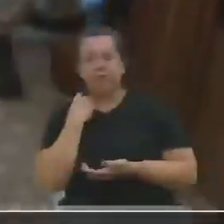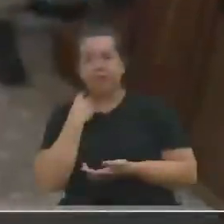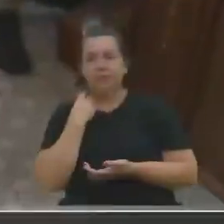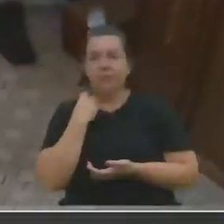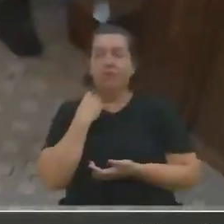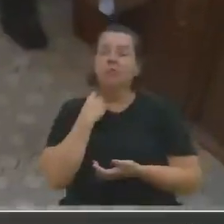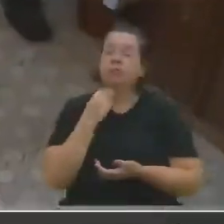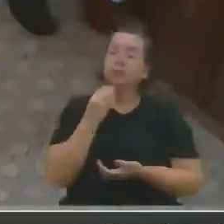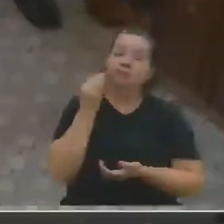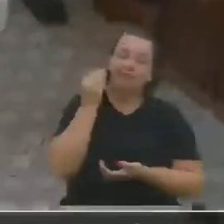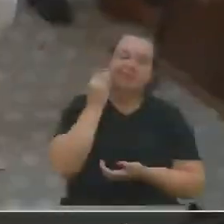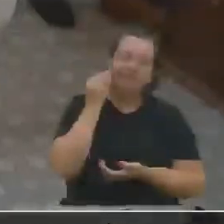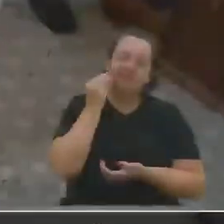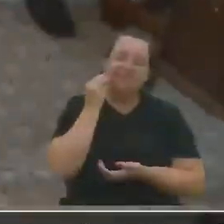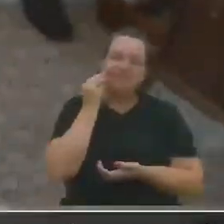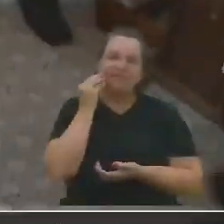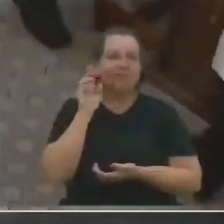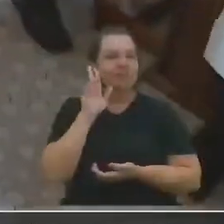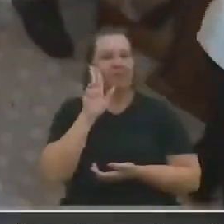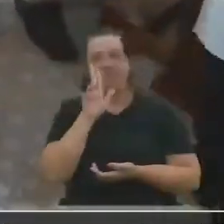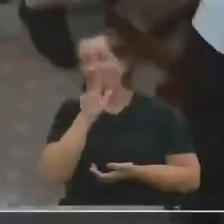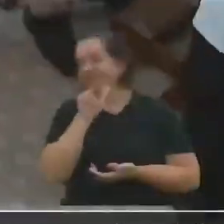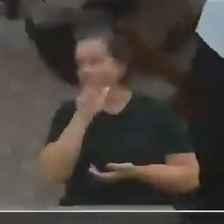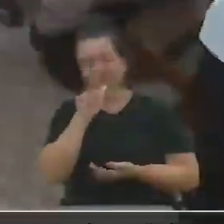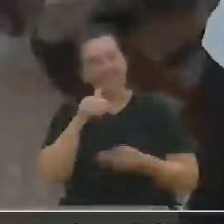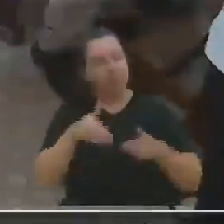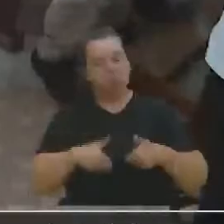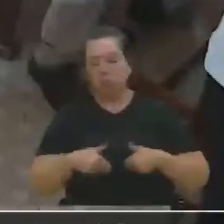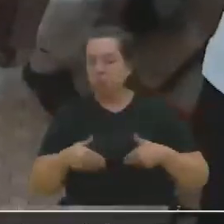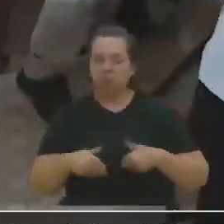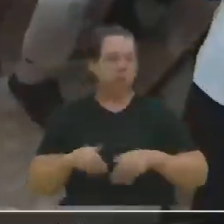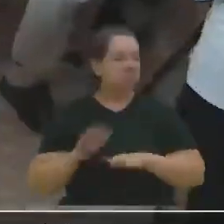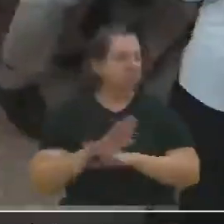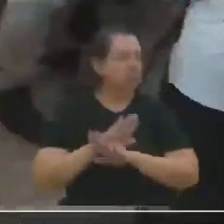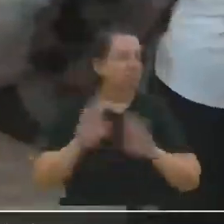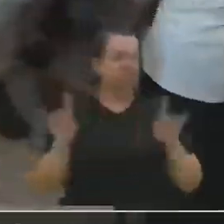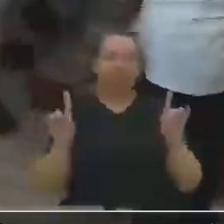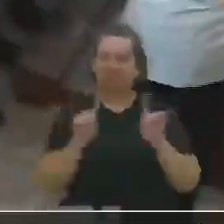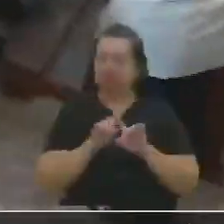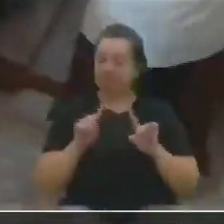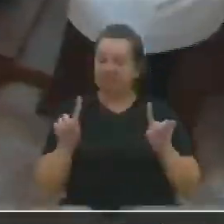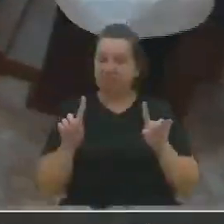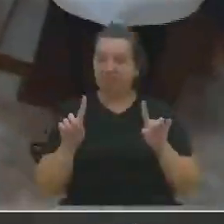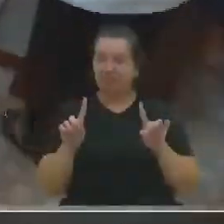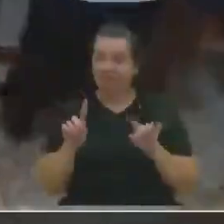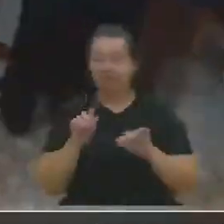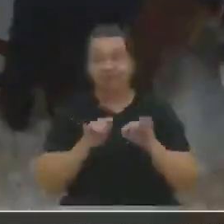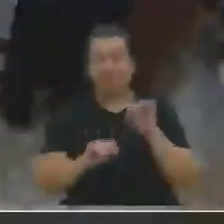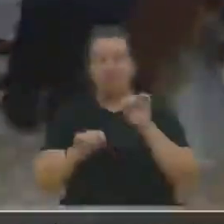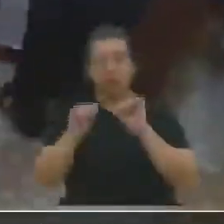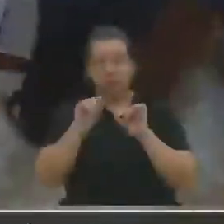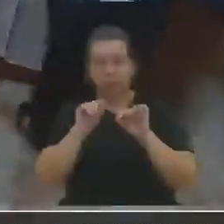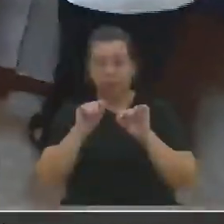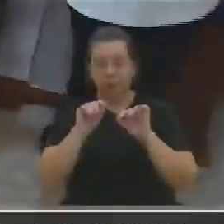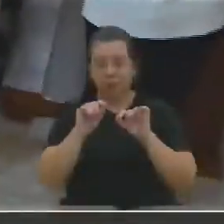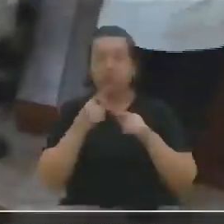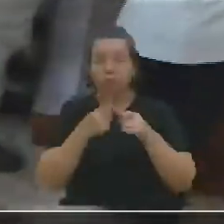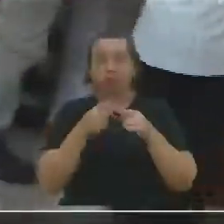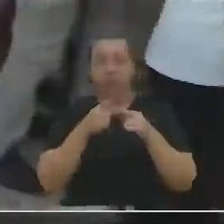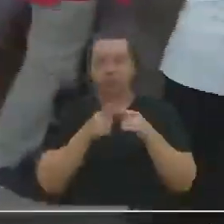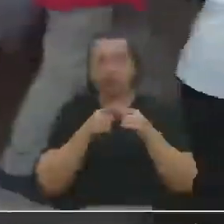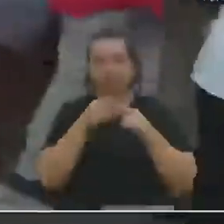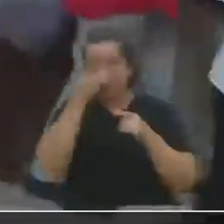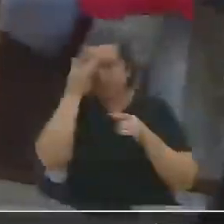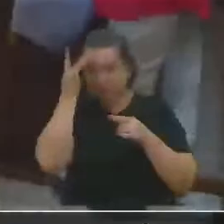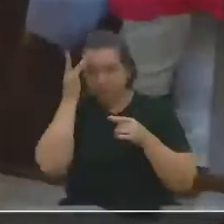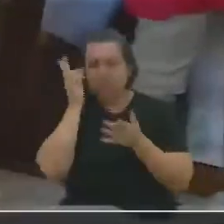que se prova e não se sente fome, o que sempre beber